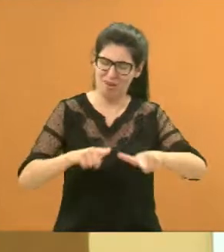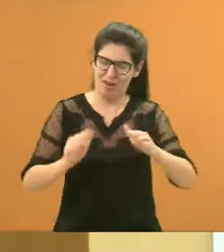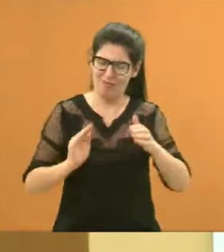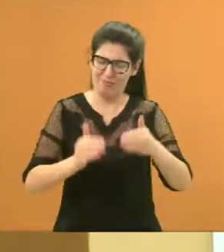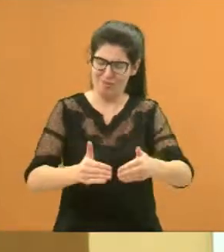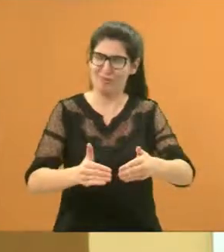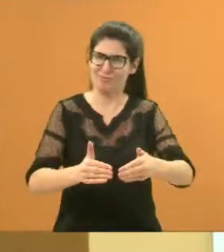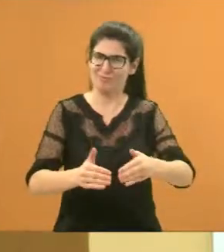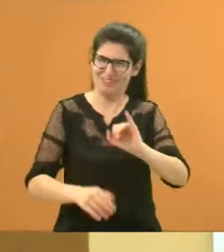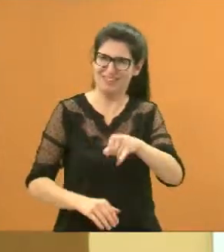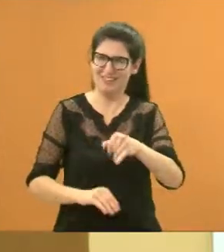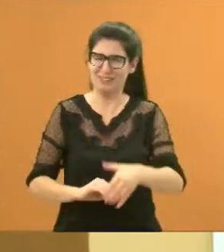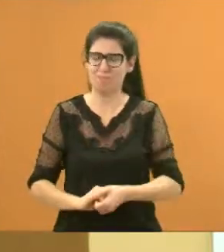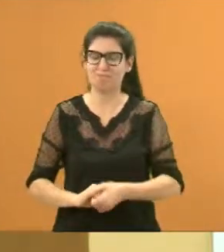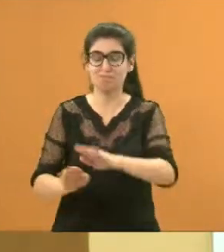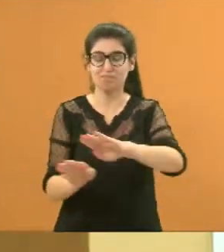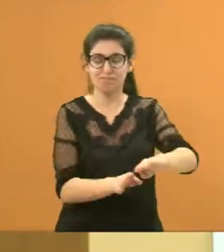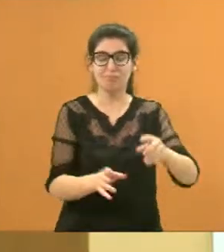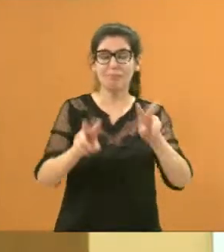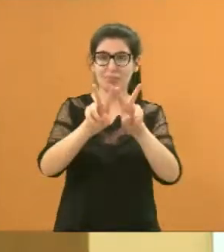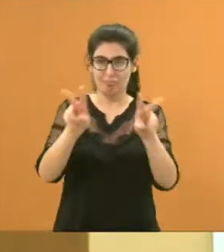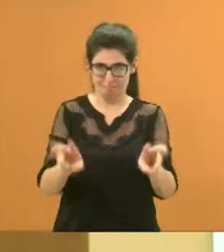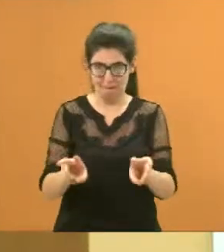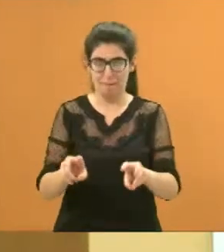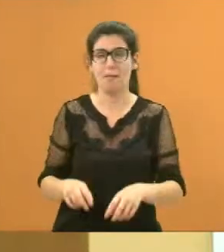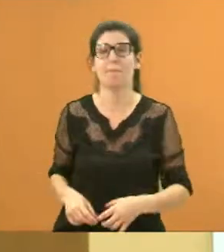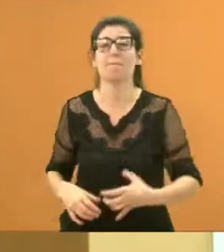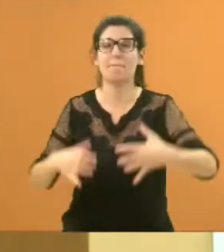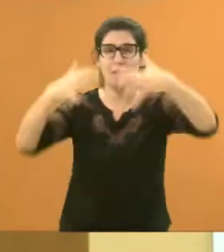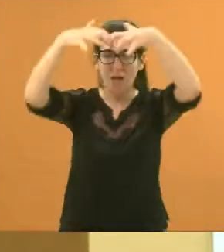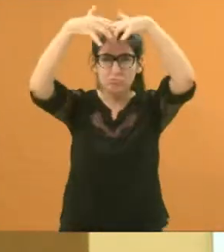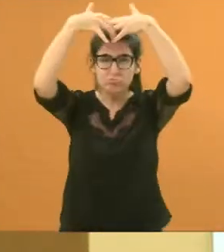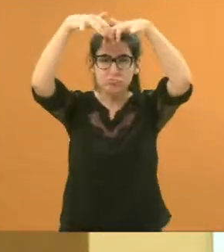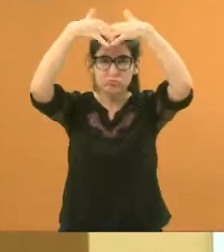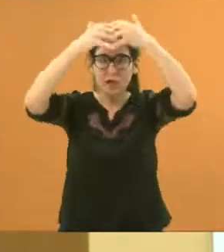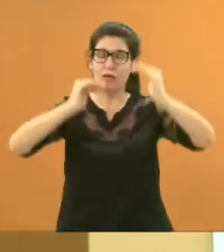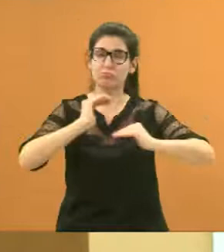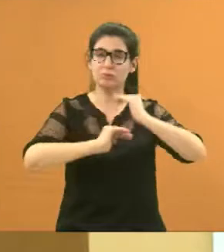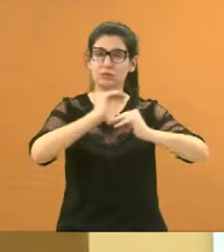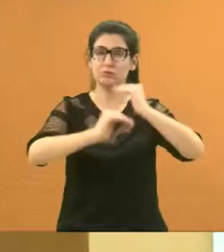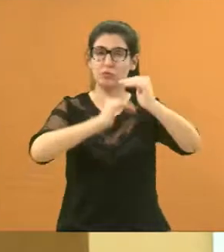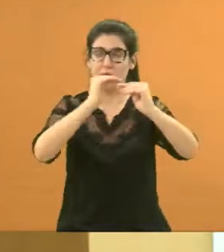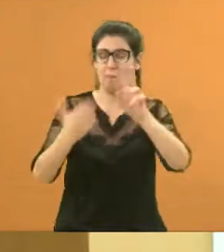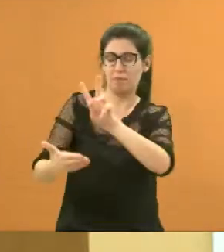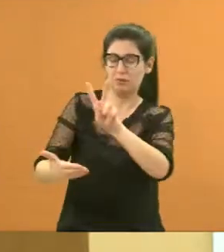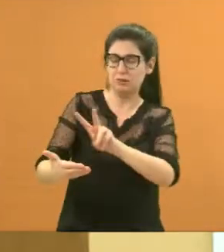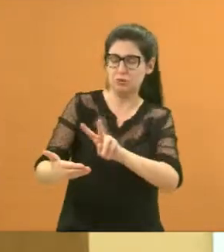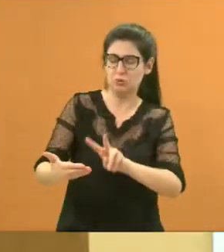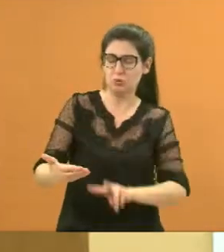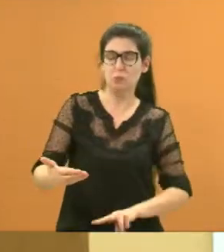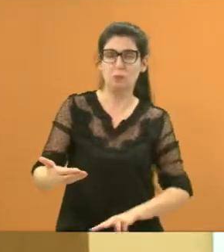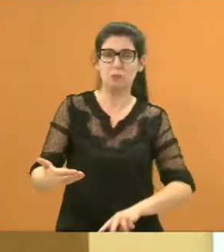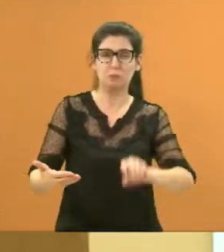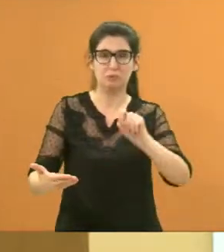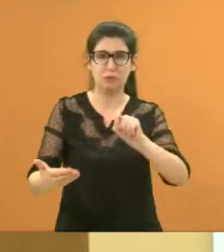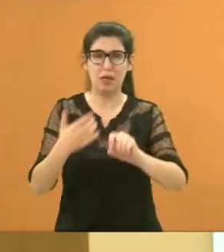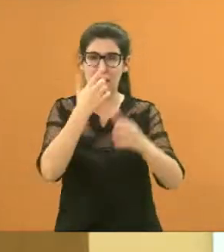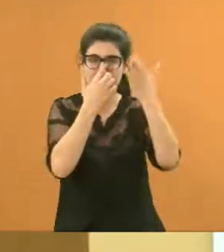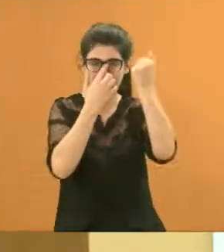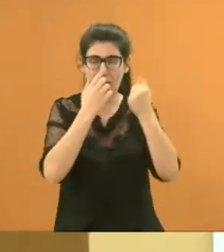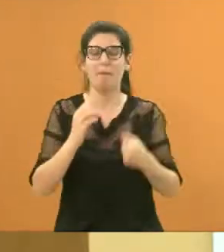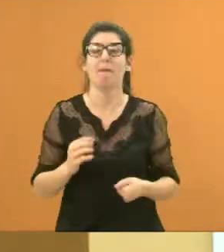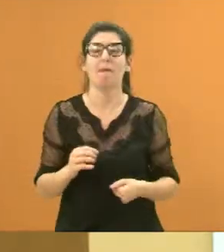de um tema, até para desenvolver aqui o raciocínio, de uma leitura que eu fiz, falando das fake